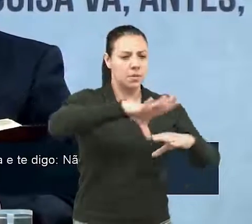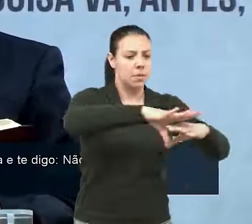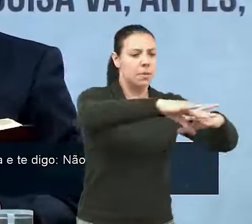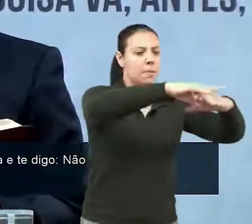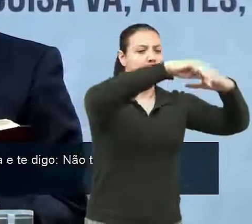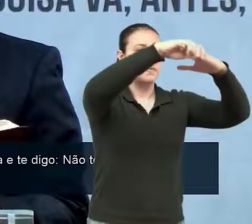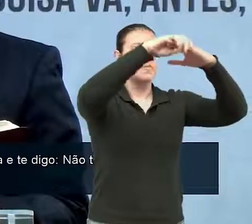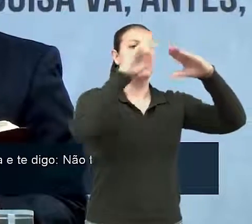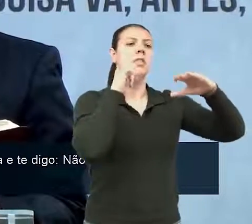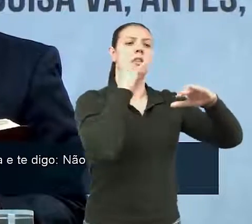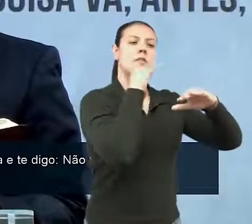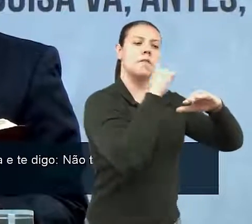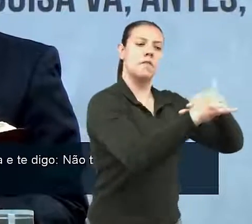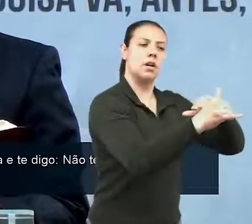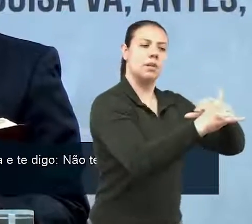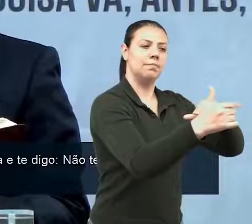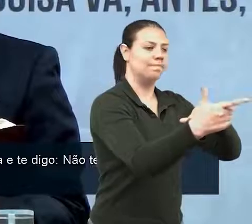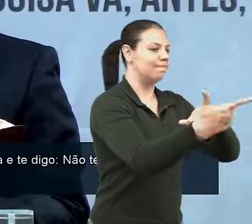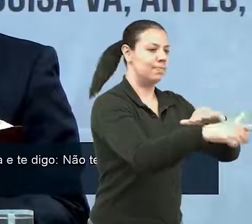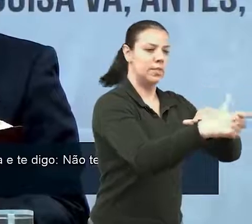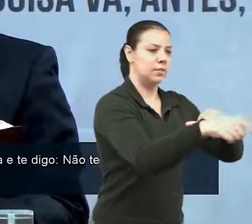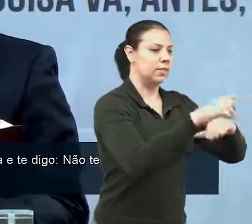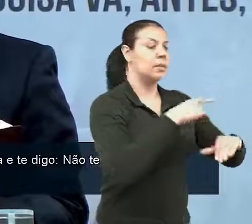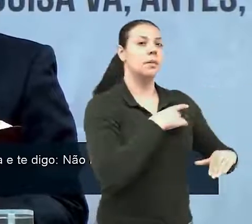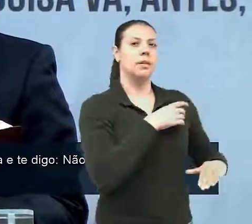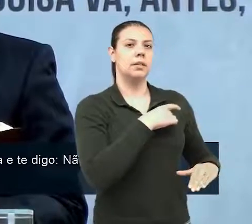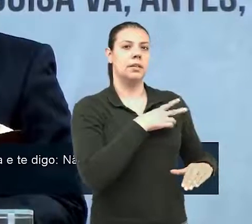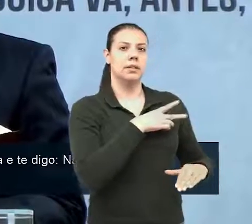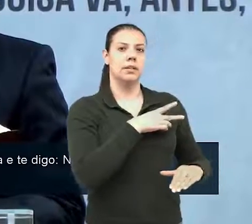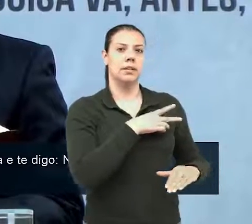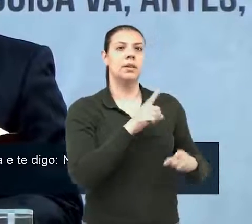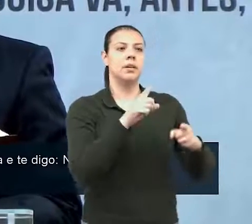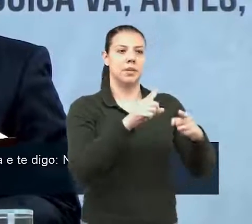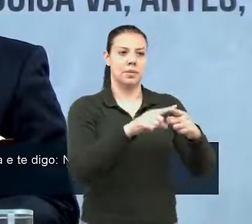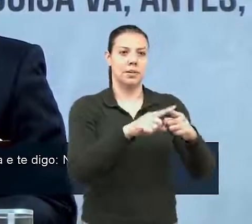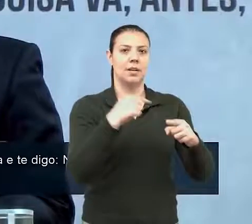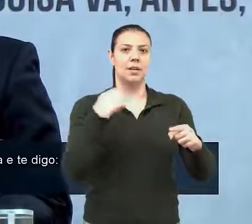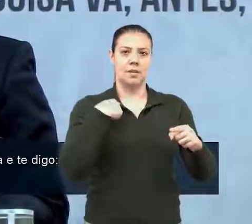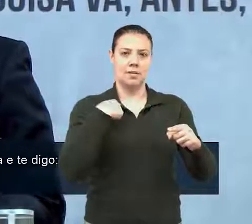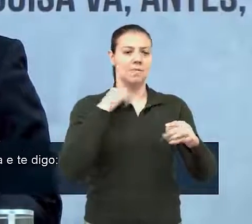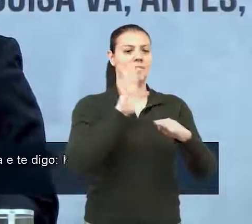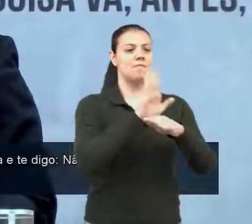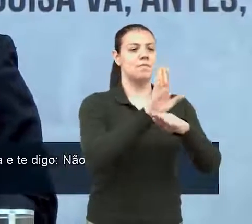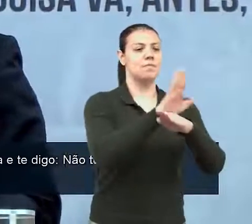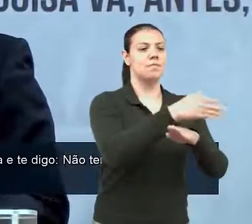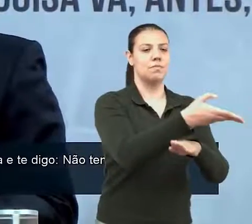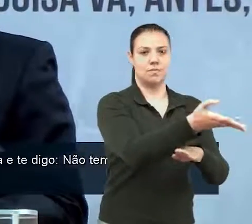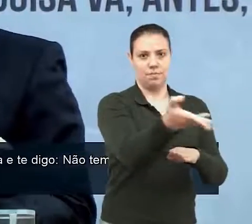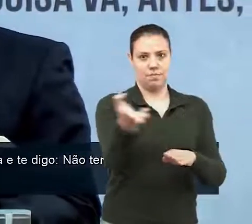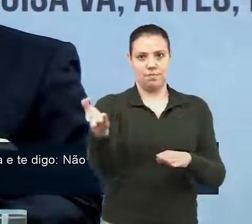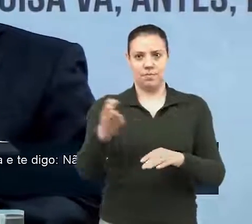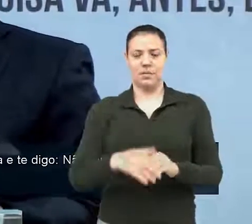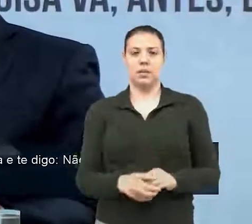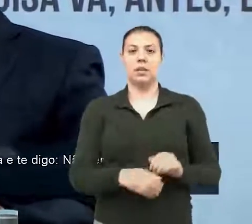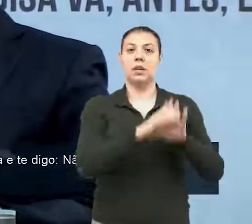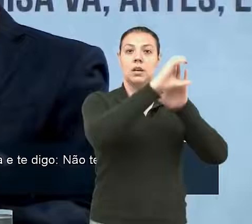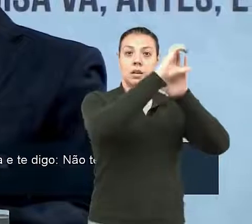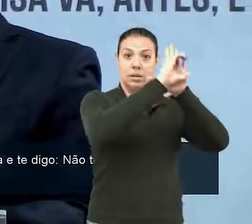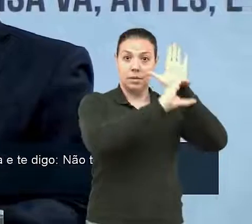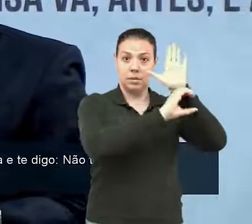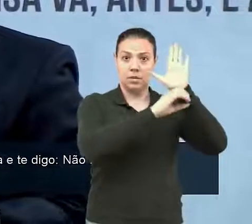direita e te digo: não temas, que eu te ajudo. Agora capítulo 43,